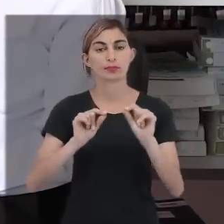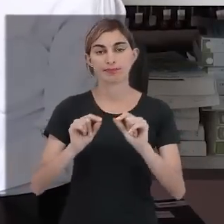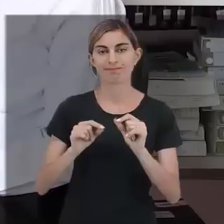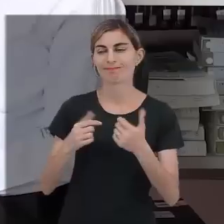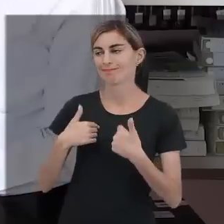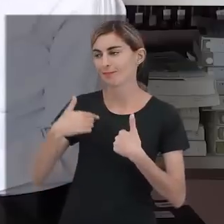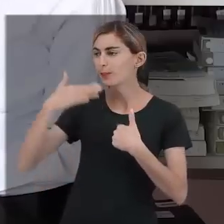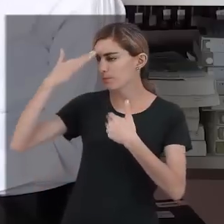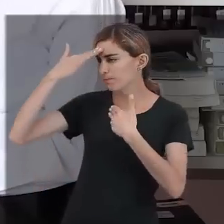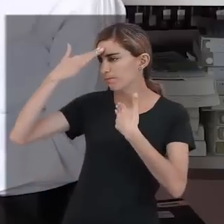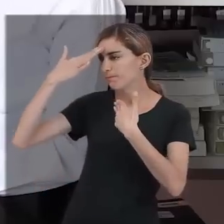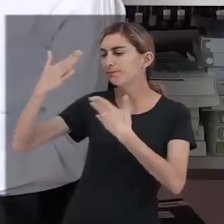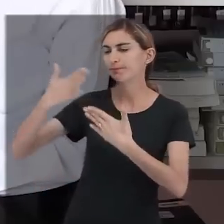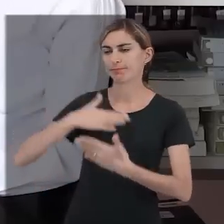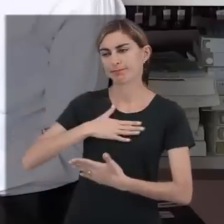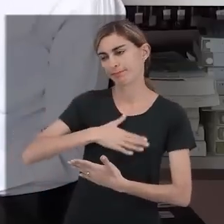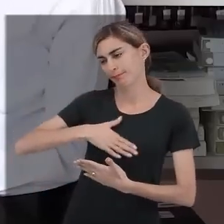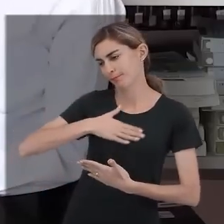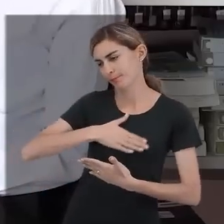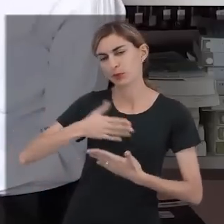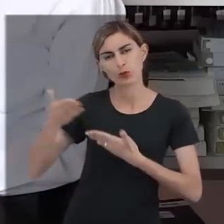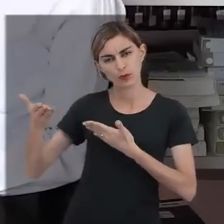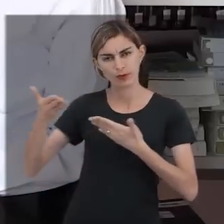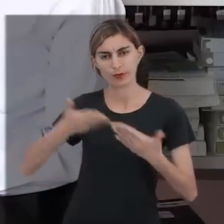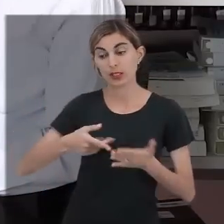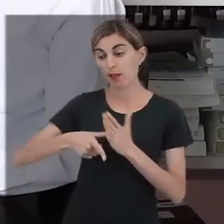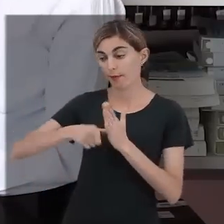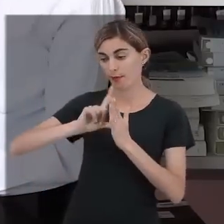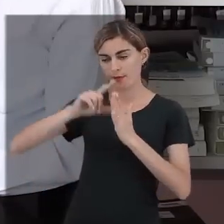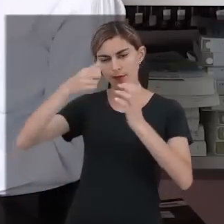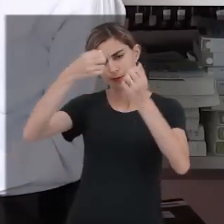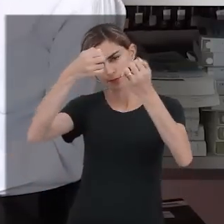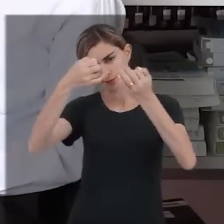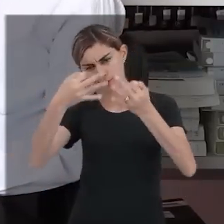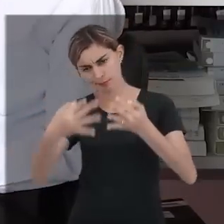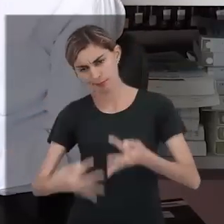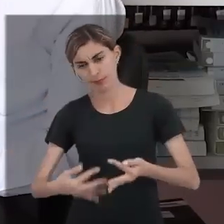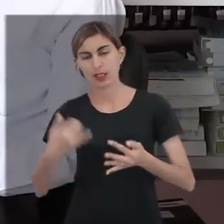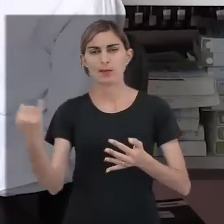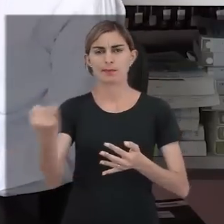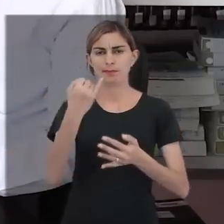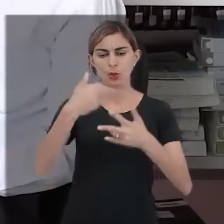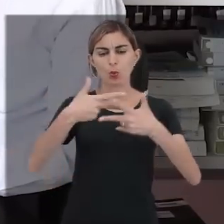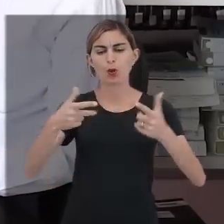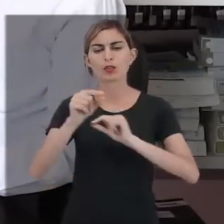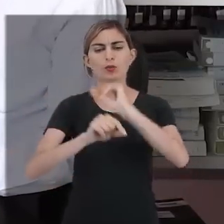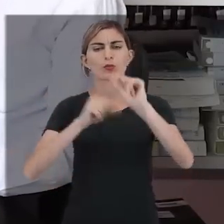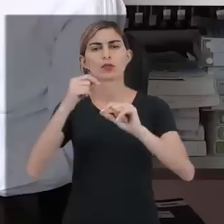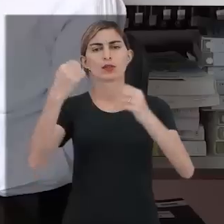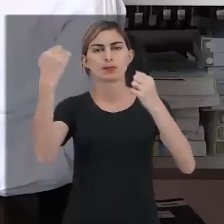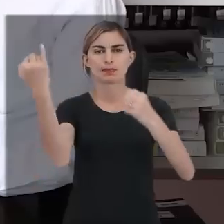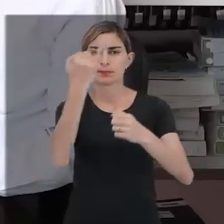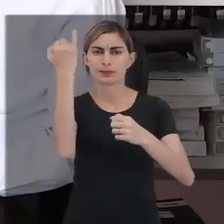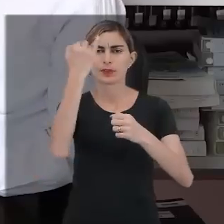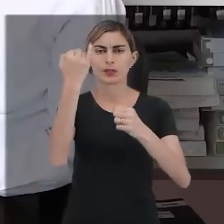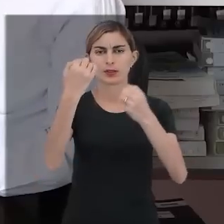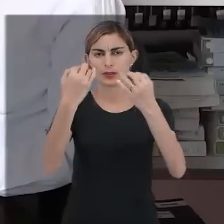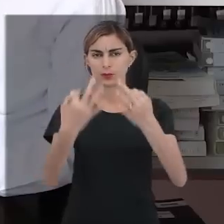Primeiramente, eu gostaria de agradecer, né, esse convite. E antes de definir o que é qualidade, é importante ressaltar que